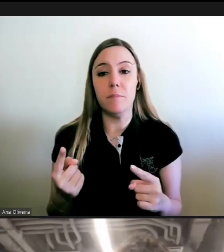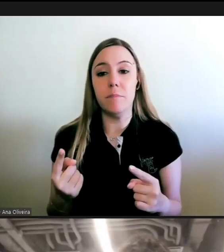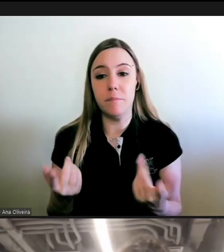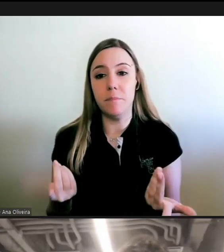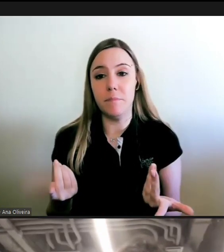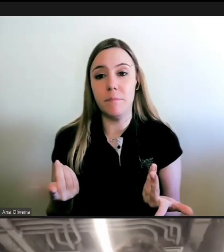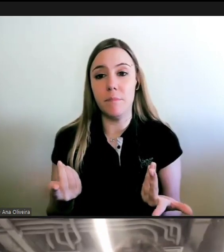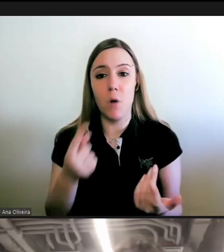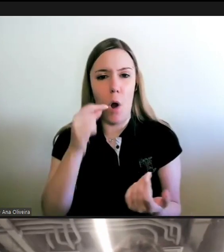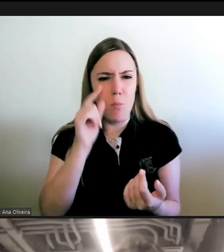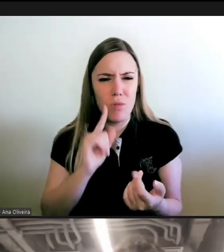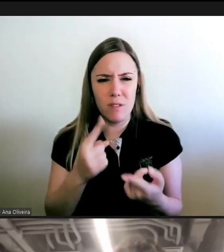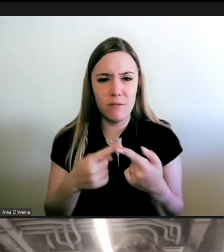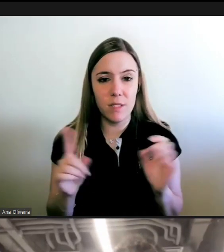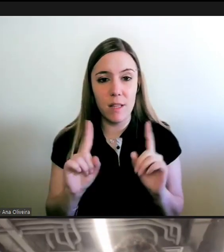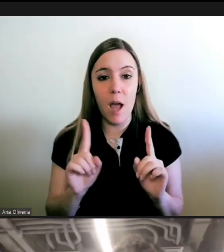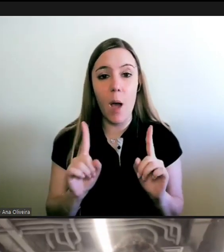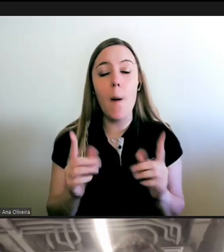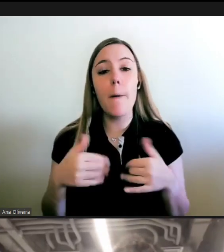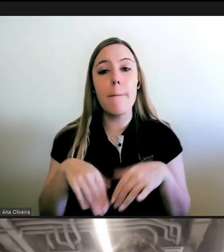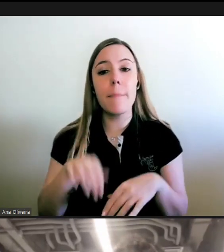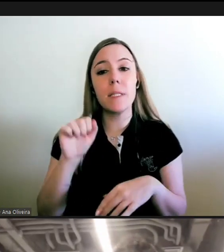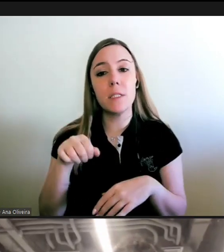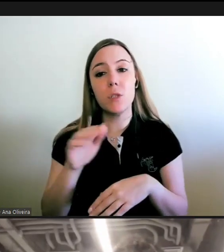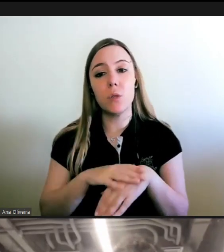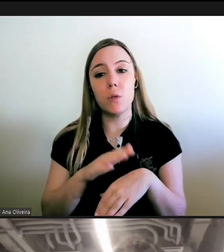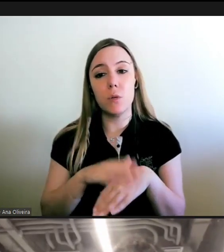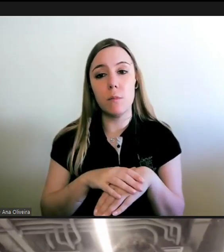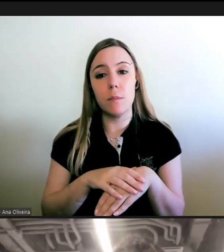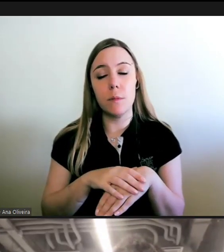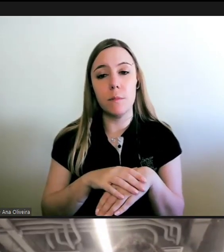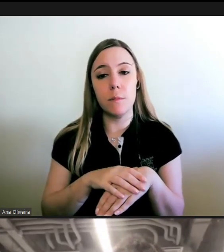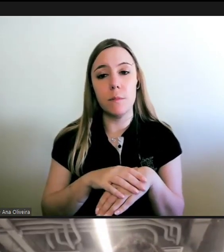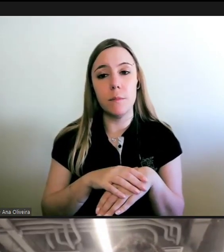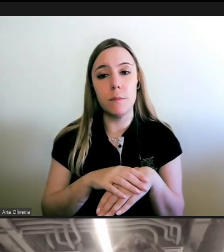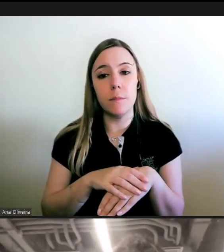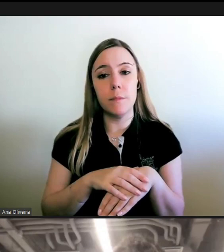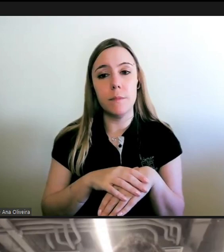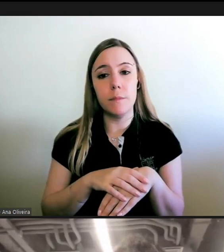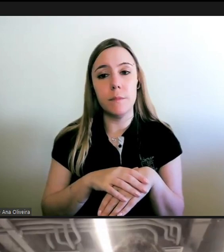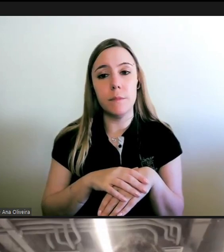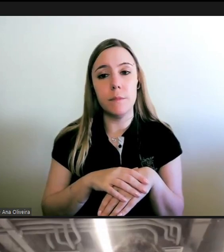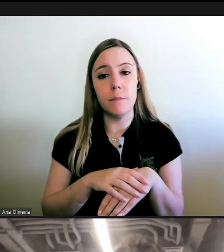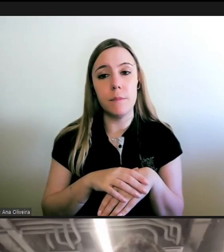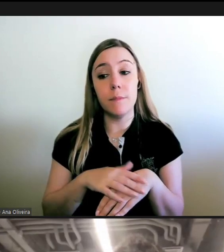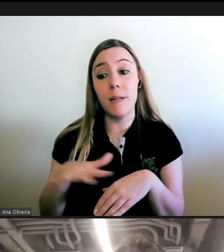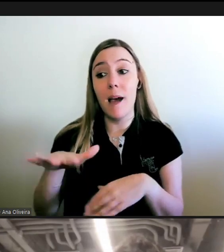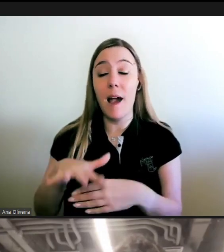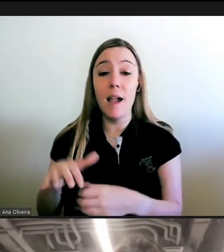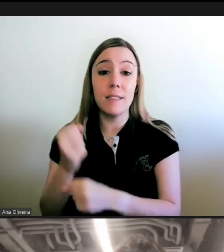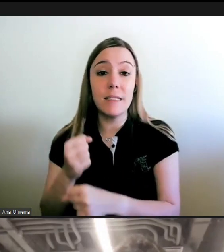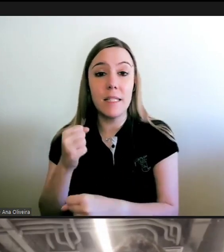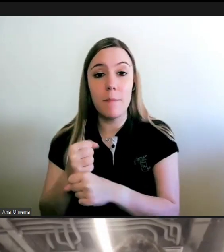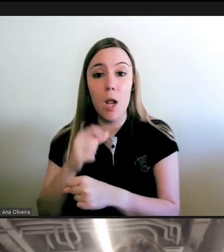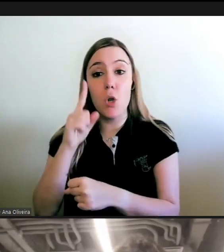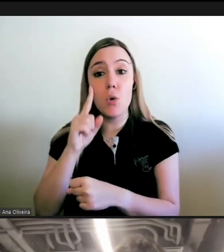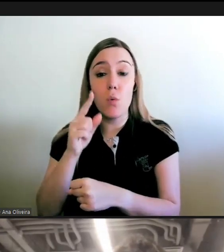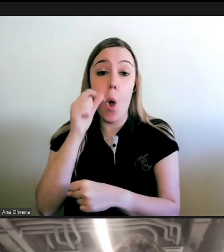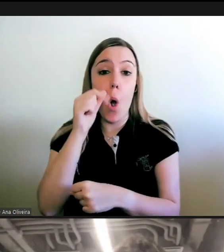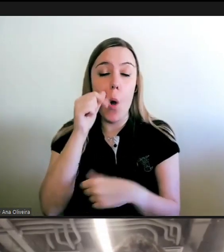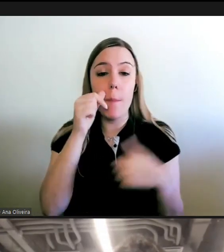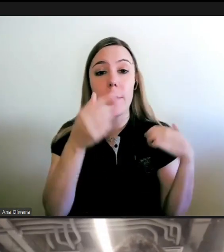com género, acontecia pela repartição de género nos diferentes perfis funcionais. Portanto, nós tínhamos mais